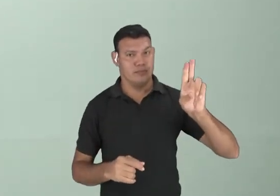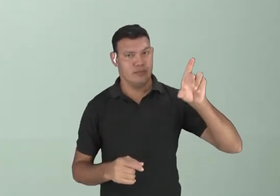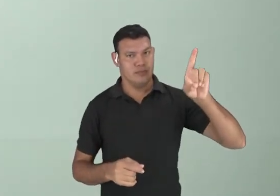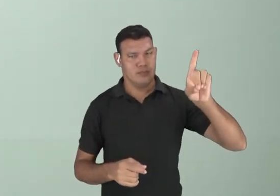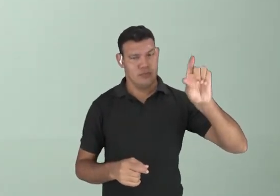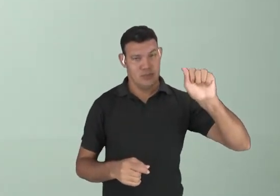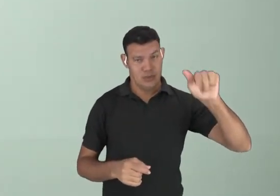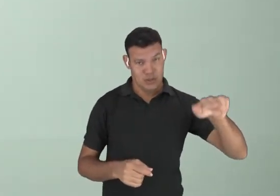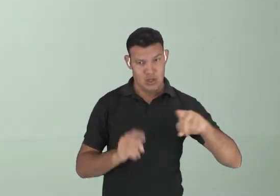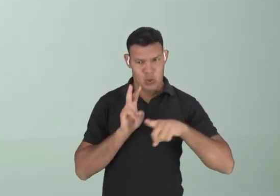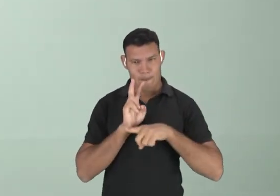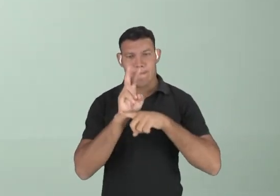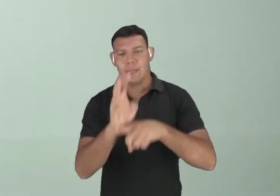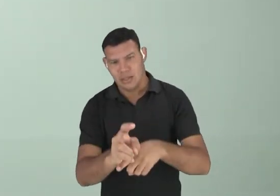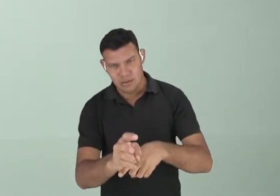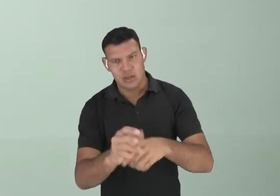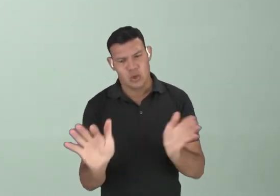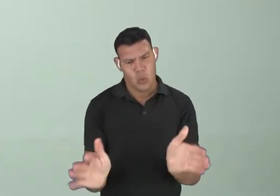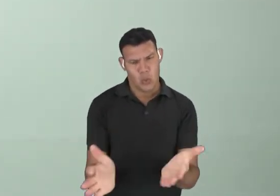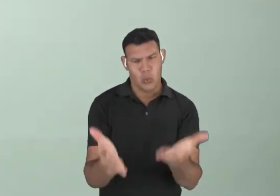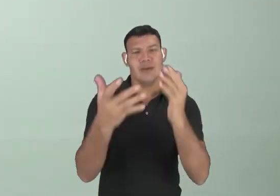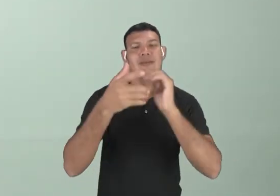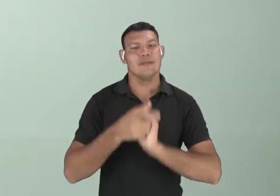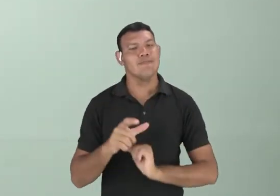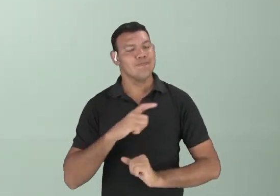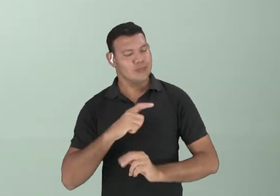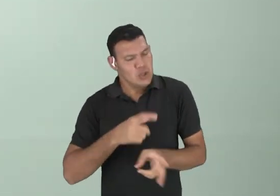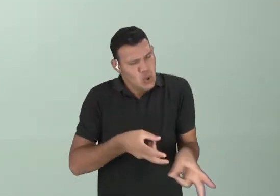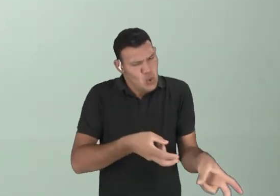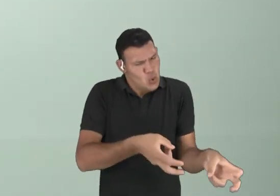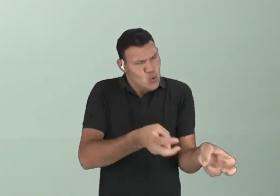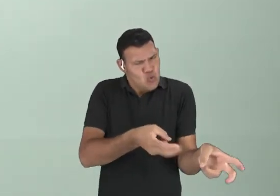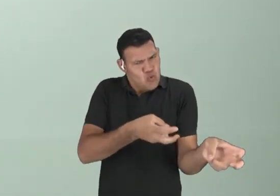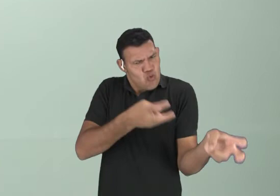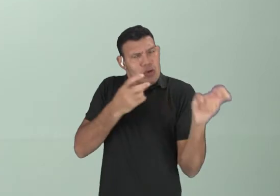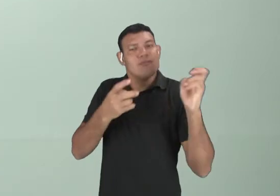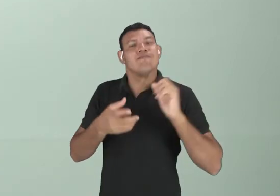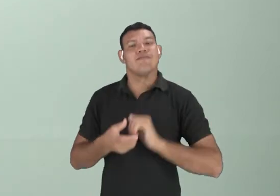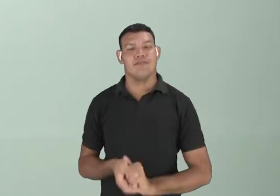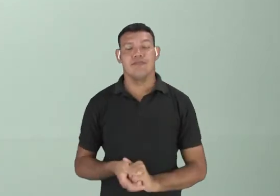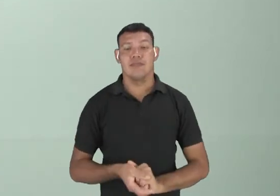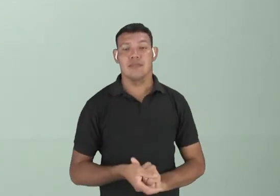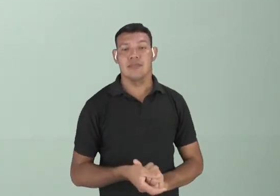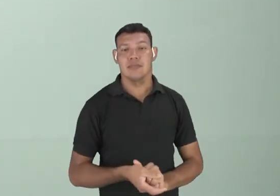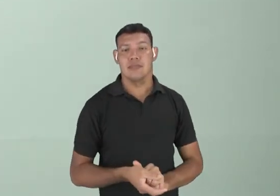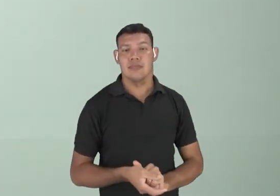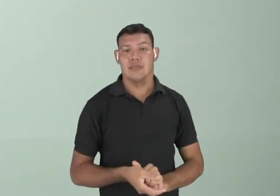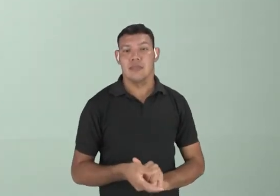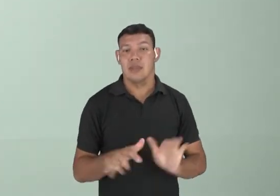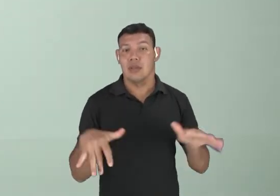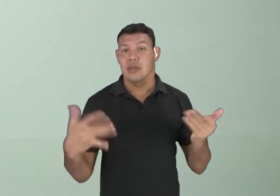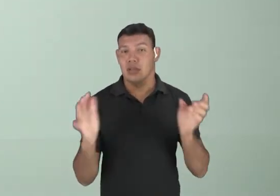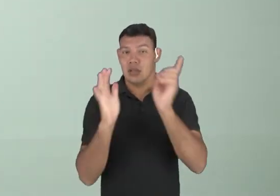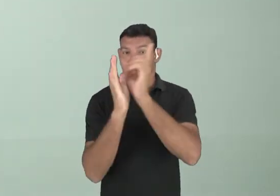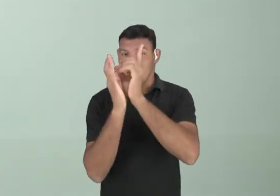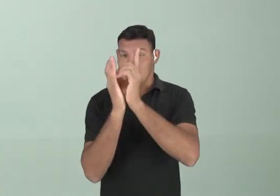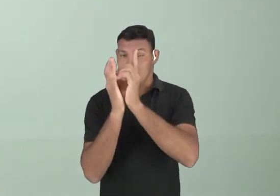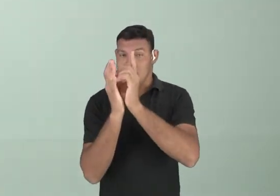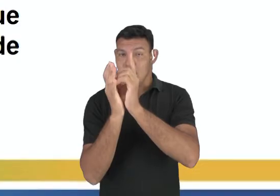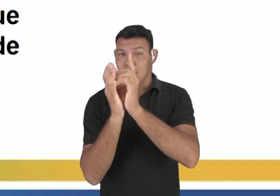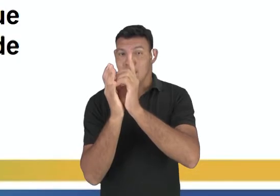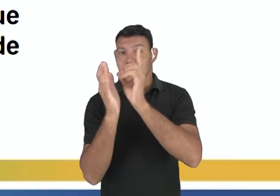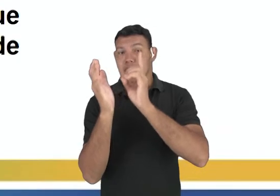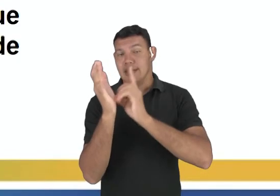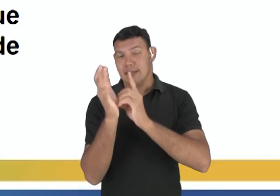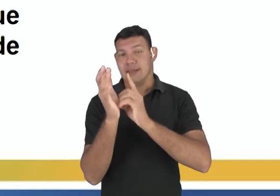condições para que houvesse uma exploração em grande escala de minérios, então a partir de 1960